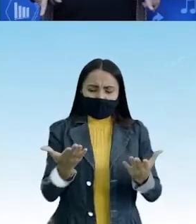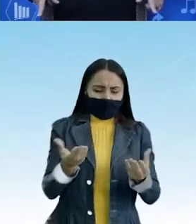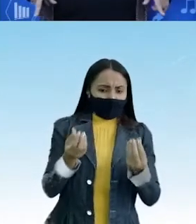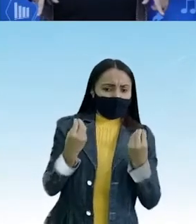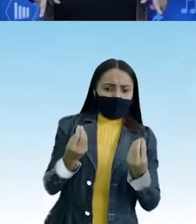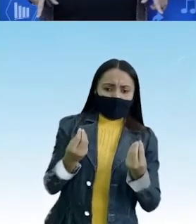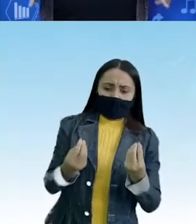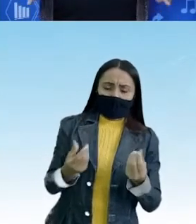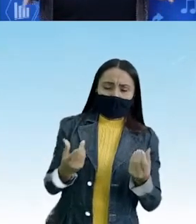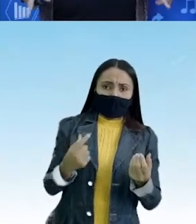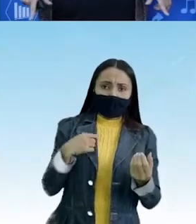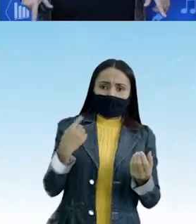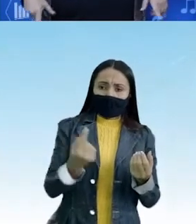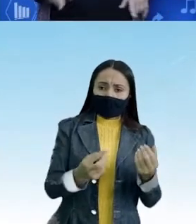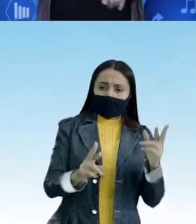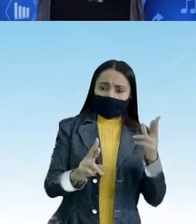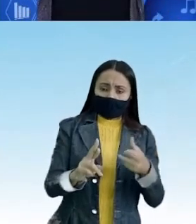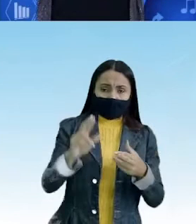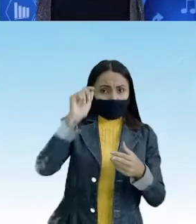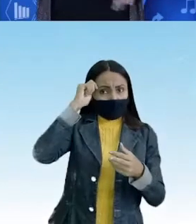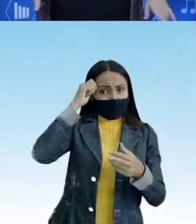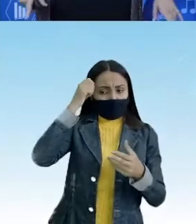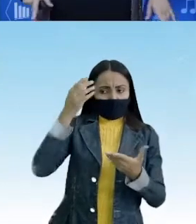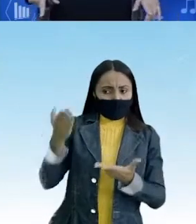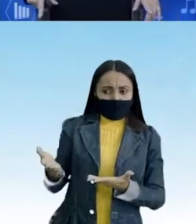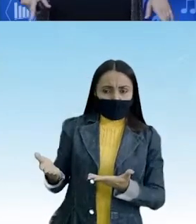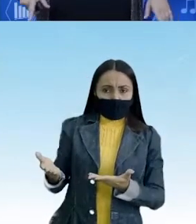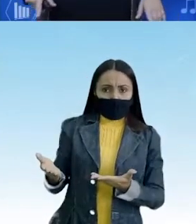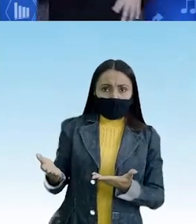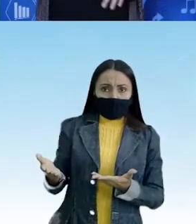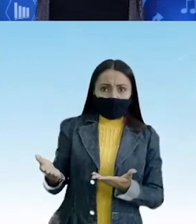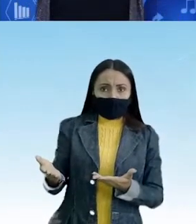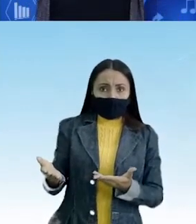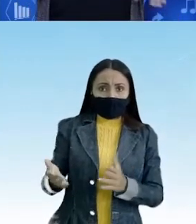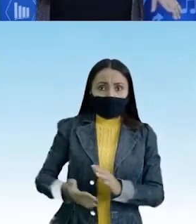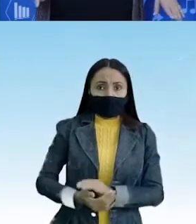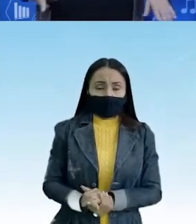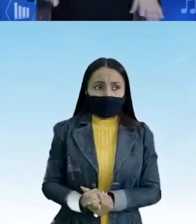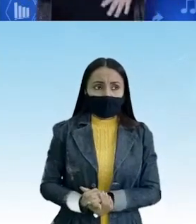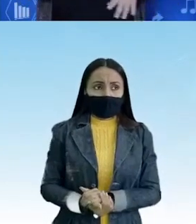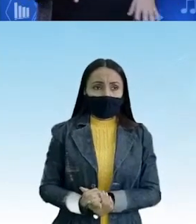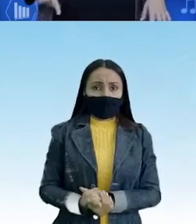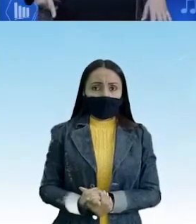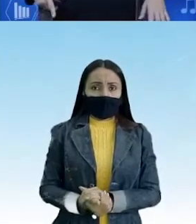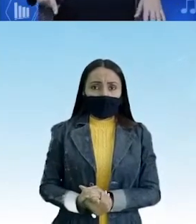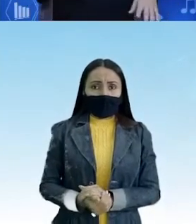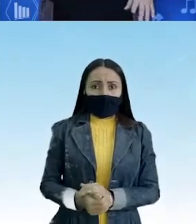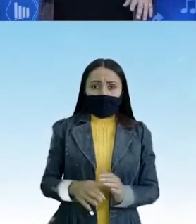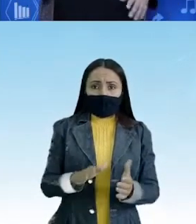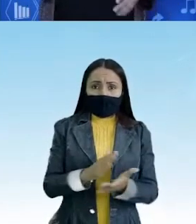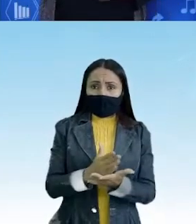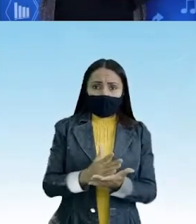nossos representantes escravos, porque eles não eram qualificados, muitos não sabiam ler e escrever.